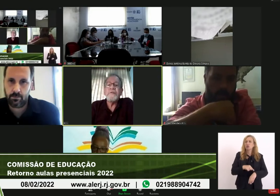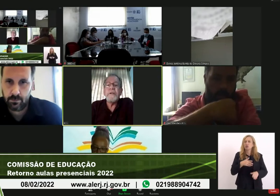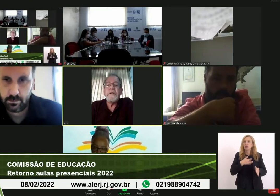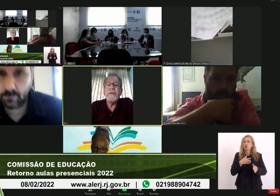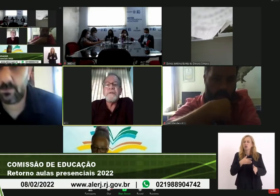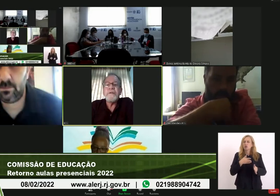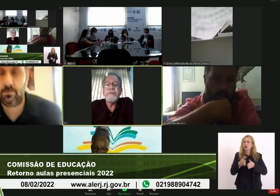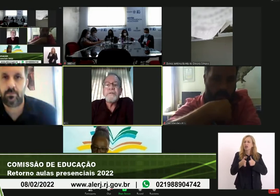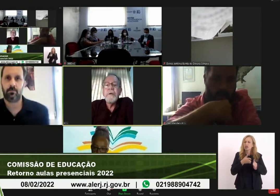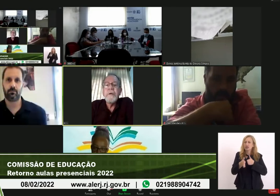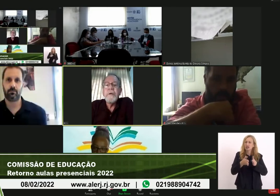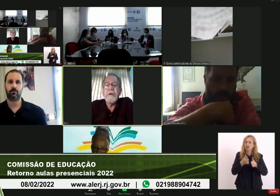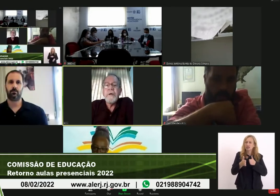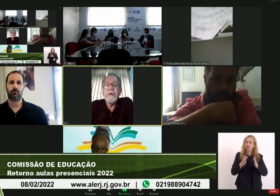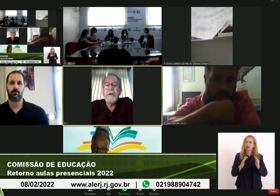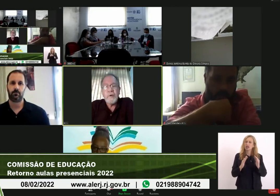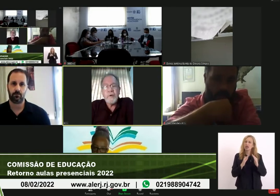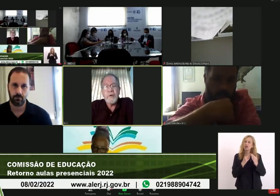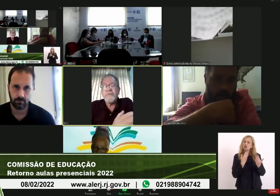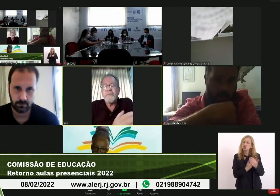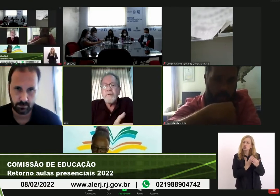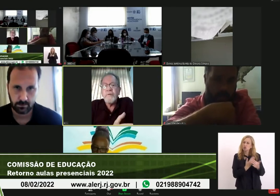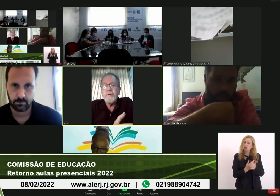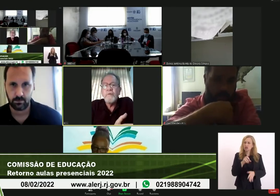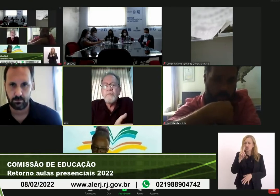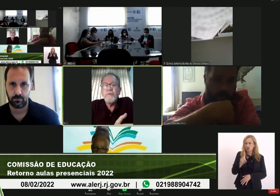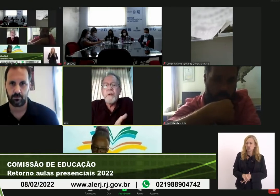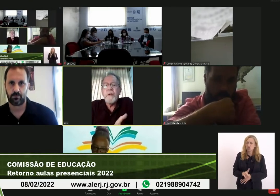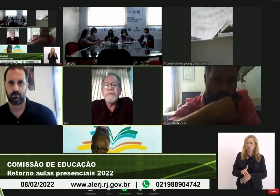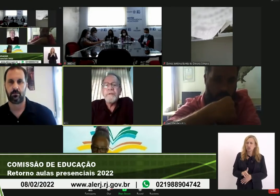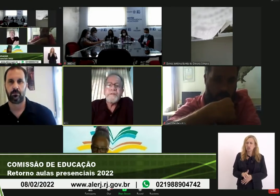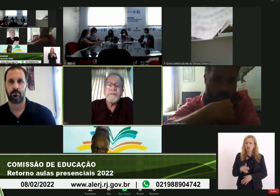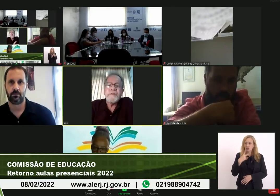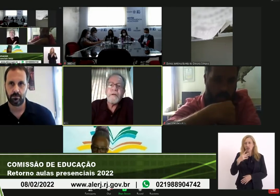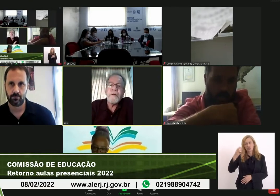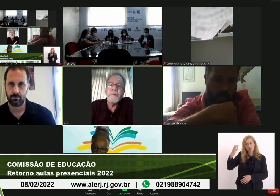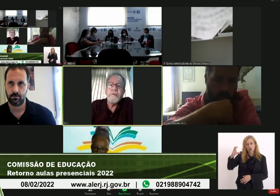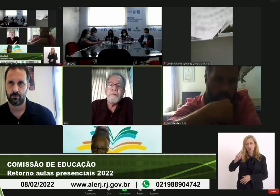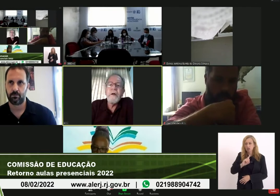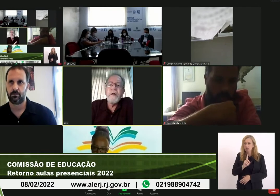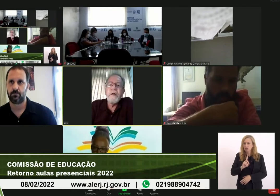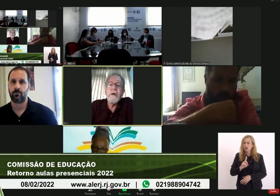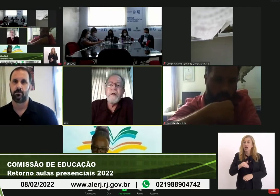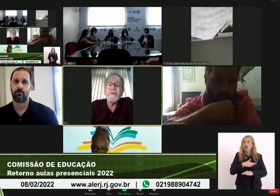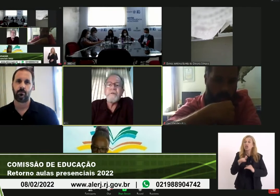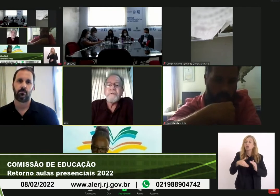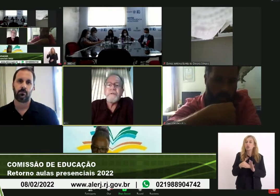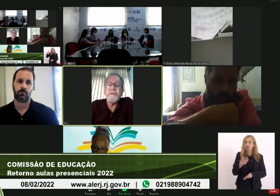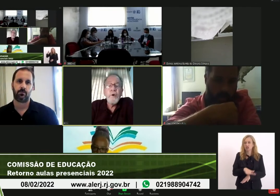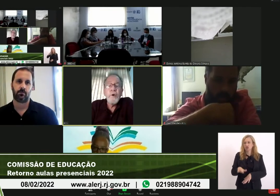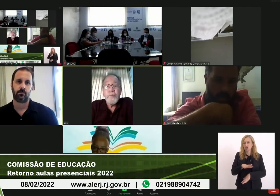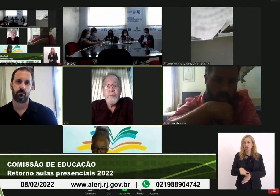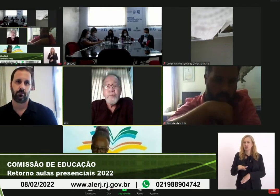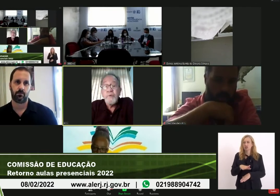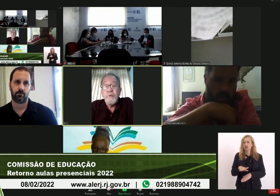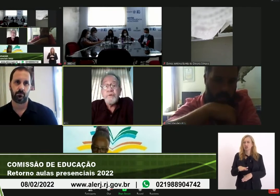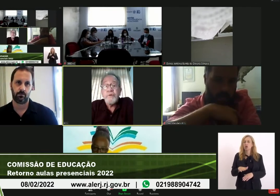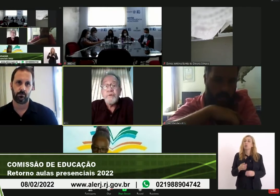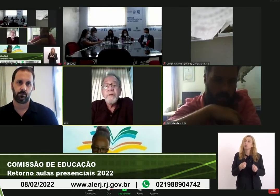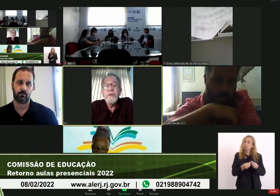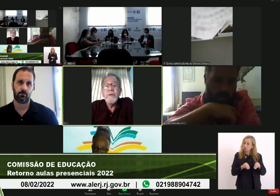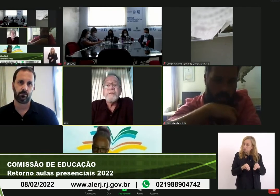escola seja garantido. Estou falando no plano de Niterói, seja garantido a todas as crianças. O